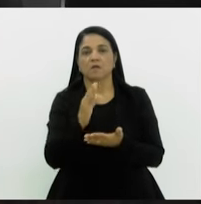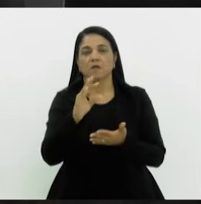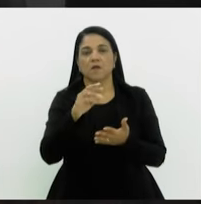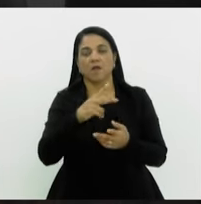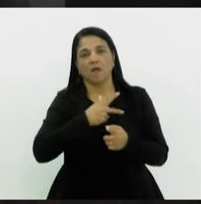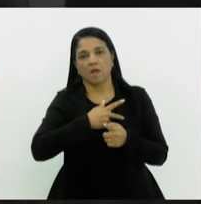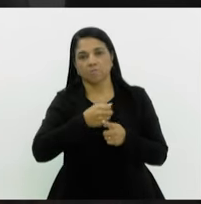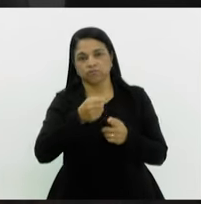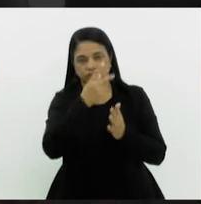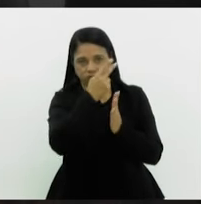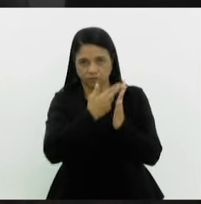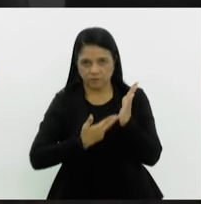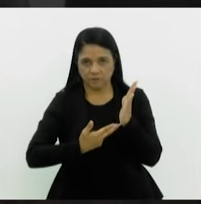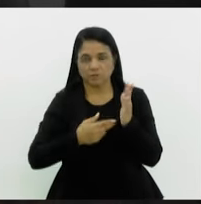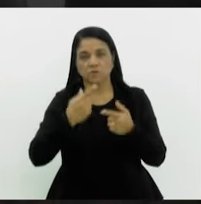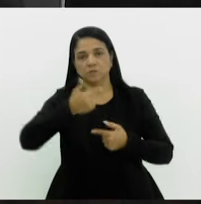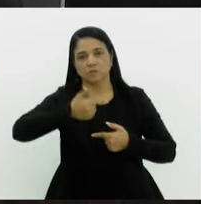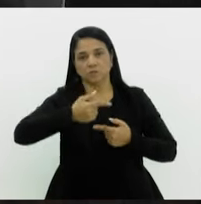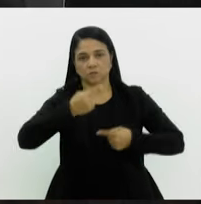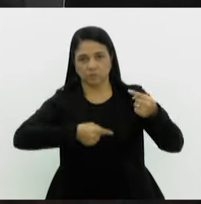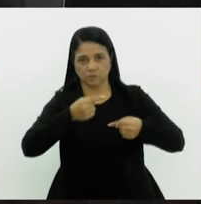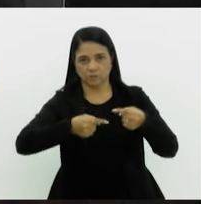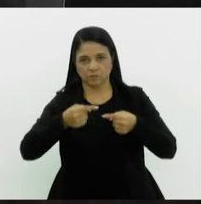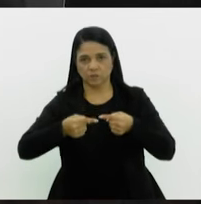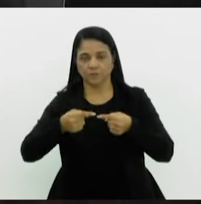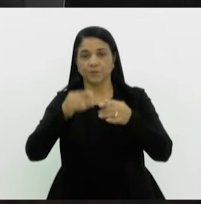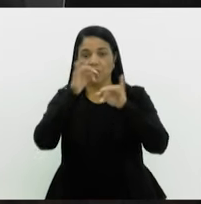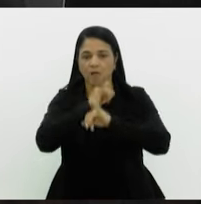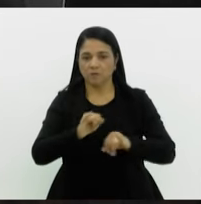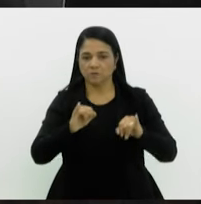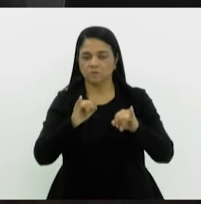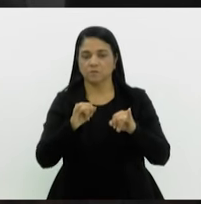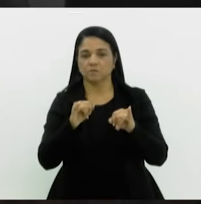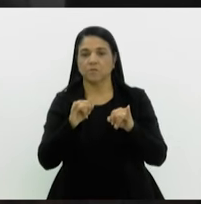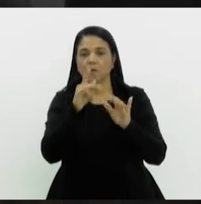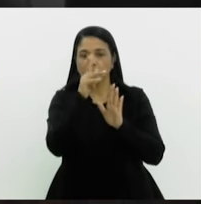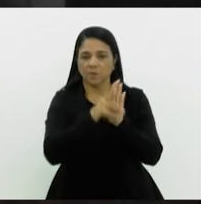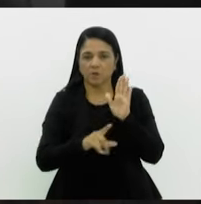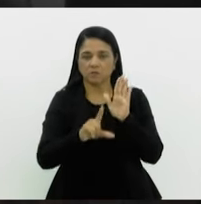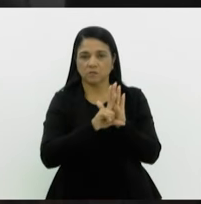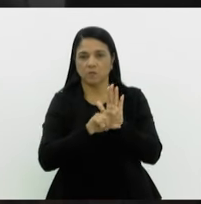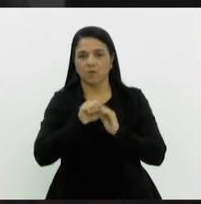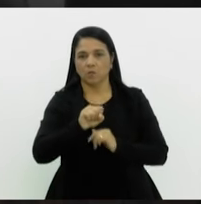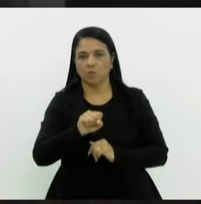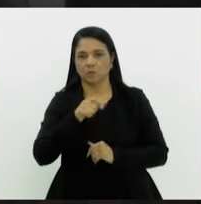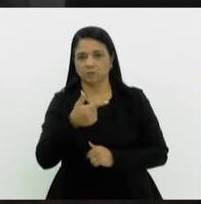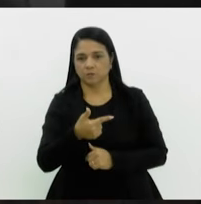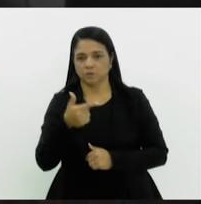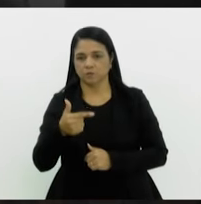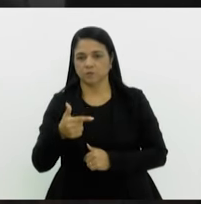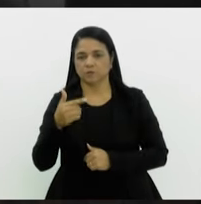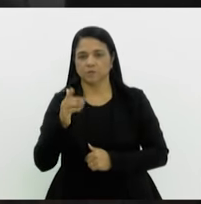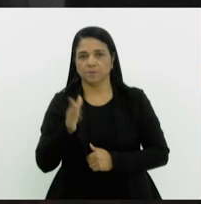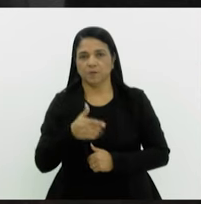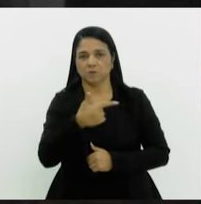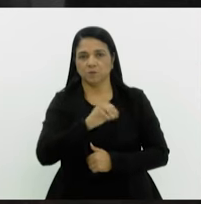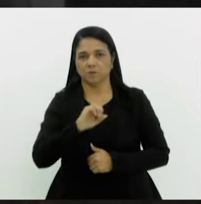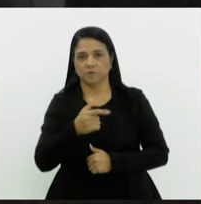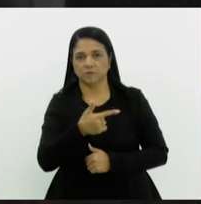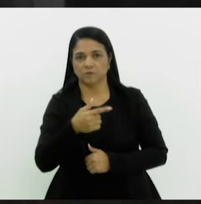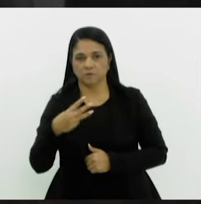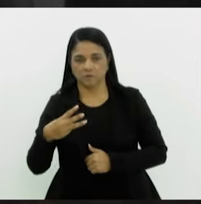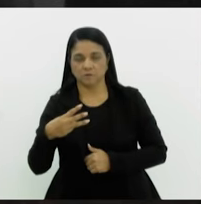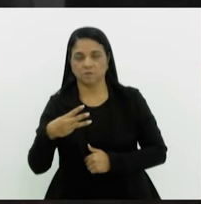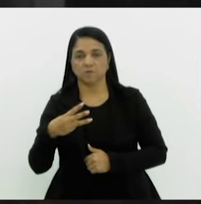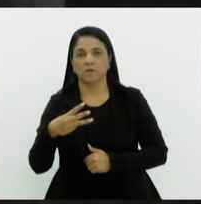redação do vencido para a segunda discussão. Anuncio projeto de lei número 822, de